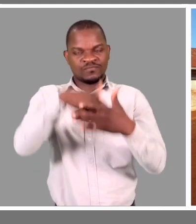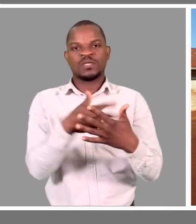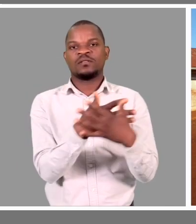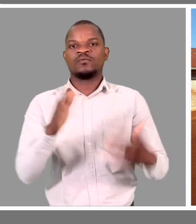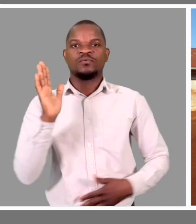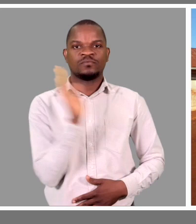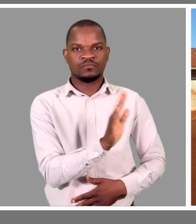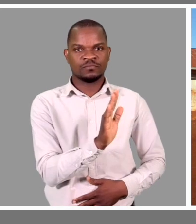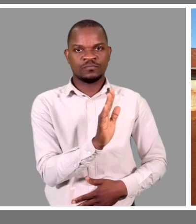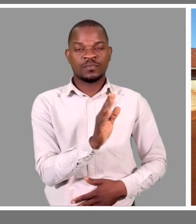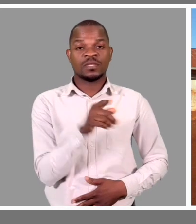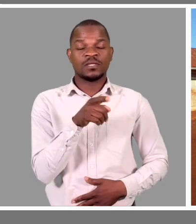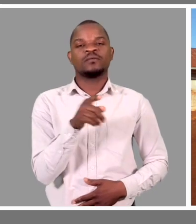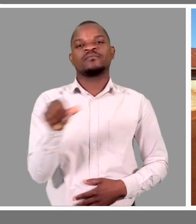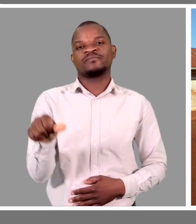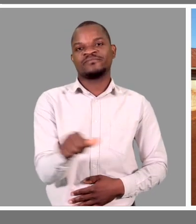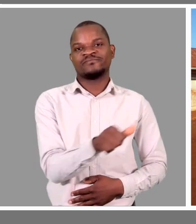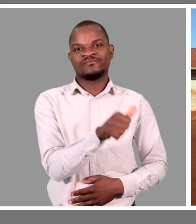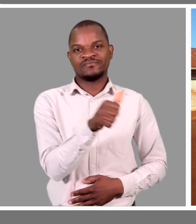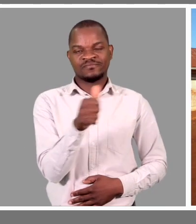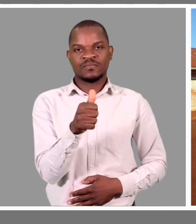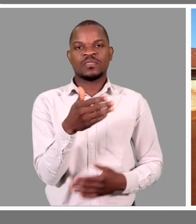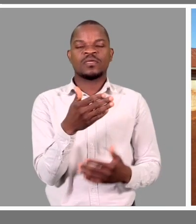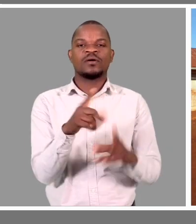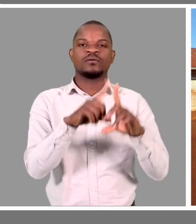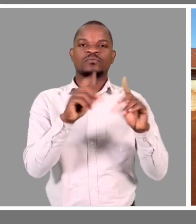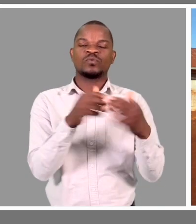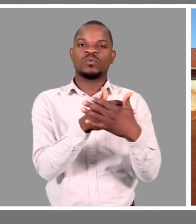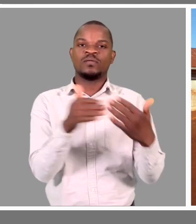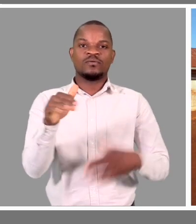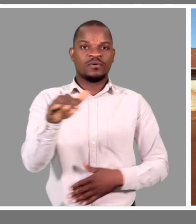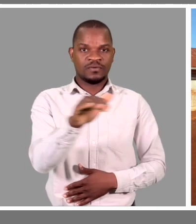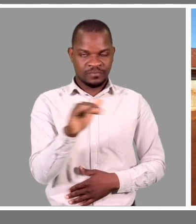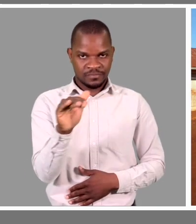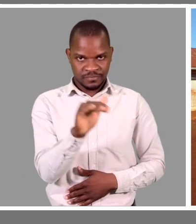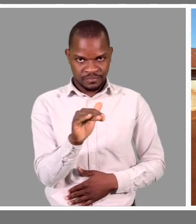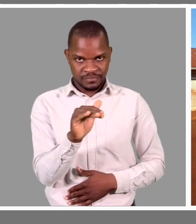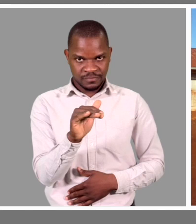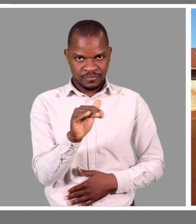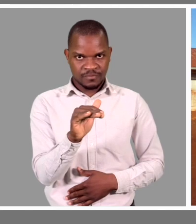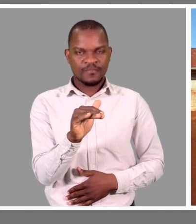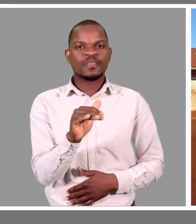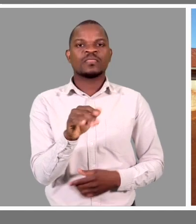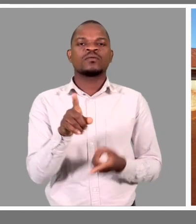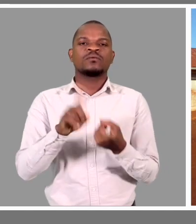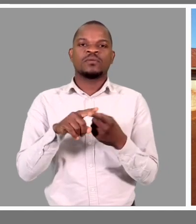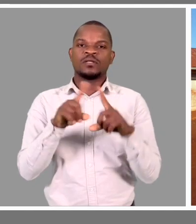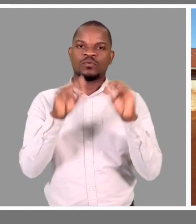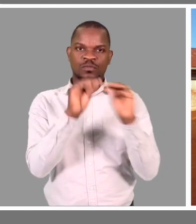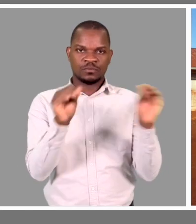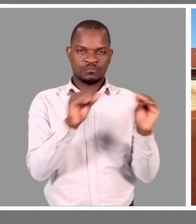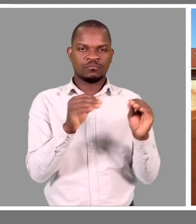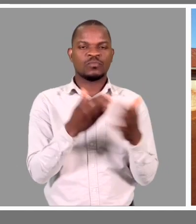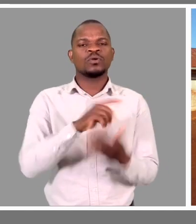têm do conhecimento nas suas línguas maternas. Esta é a principal vantagem que o ensino bilingue favorece,